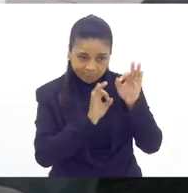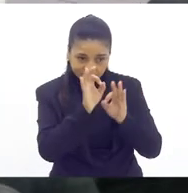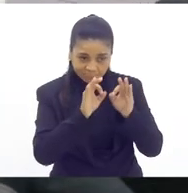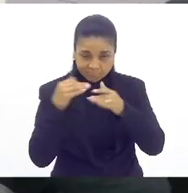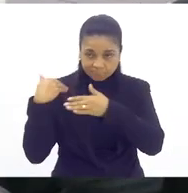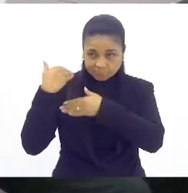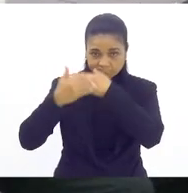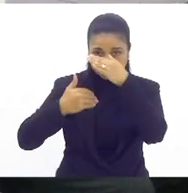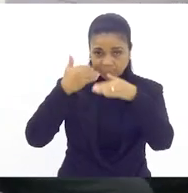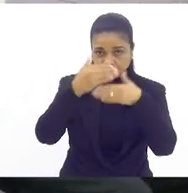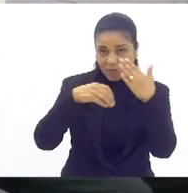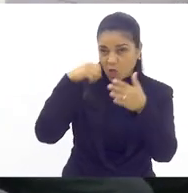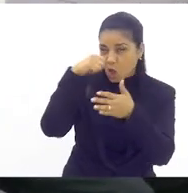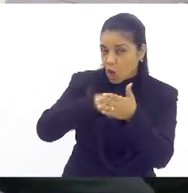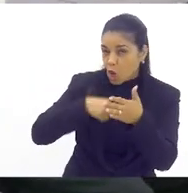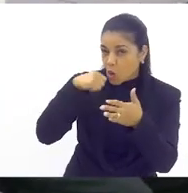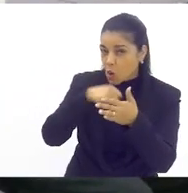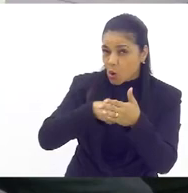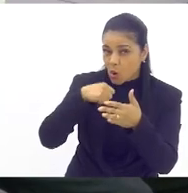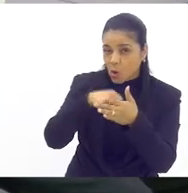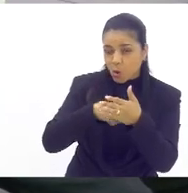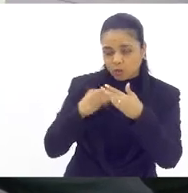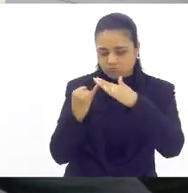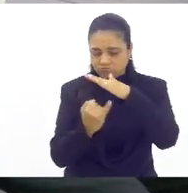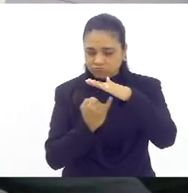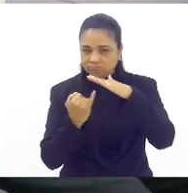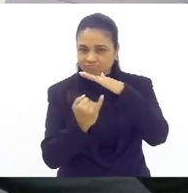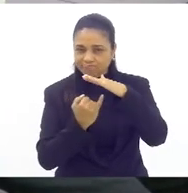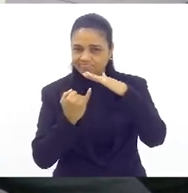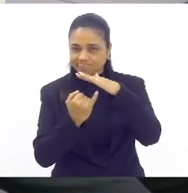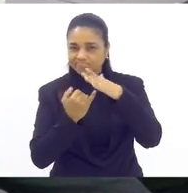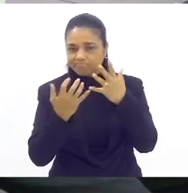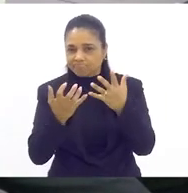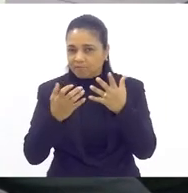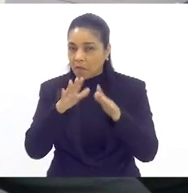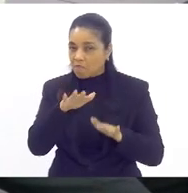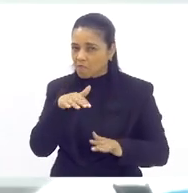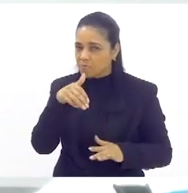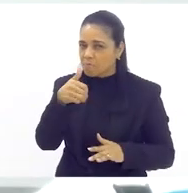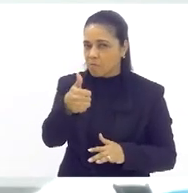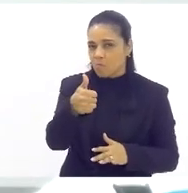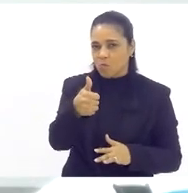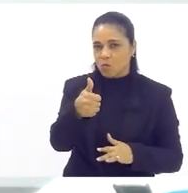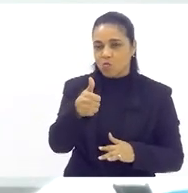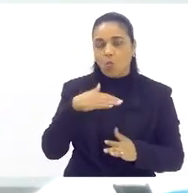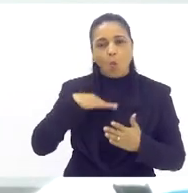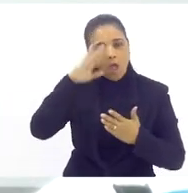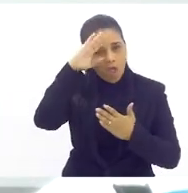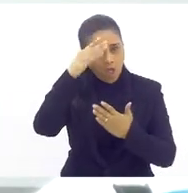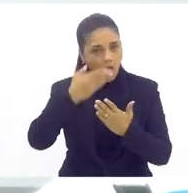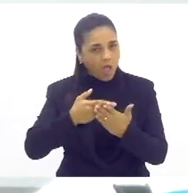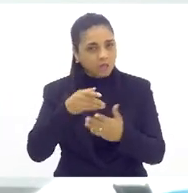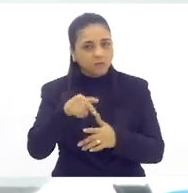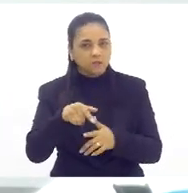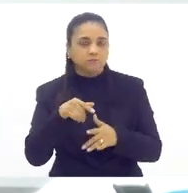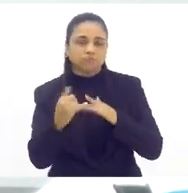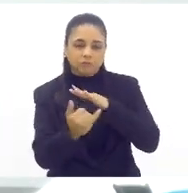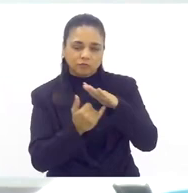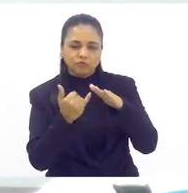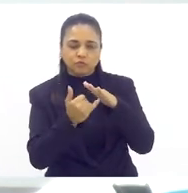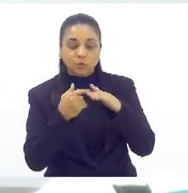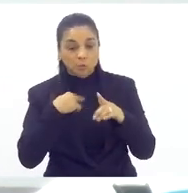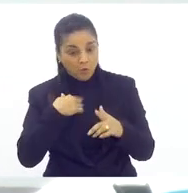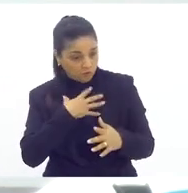uma luta muito grande pela instituição porque a gente quer o melhor eu tanto acredito na instituição que meus filhos